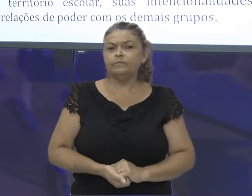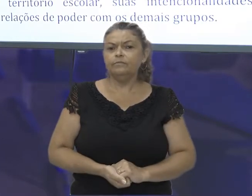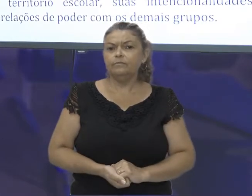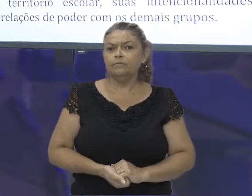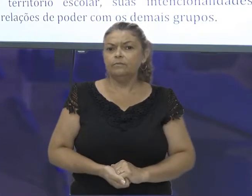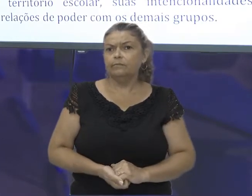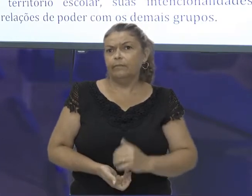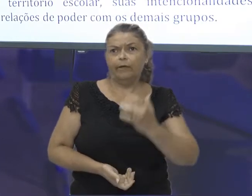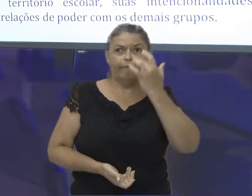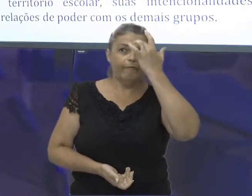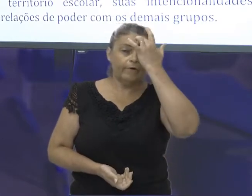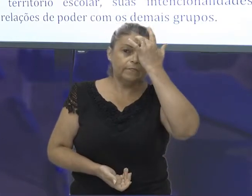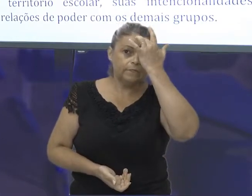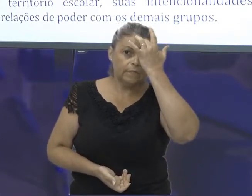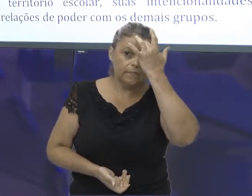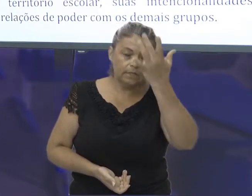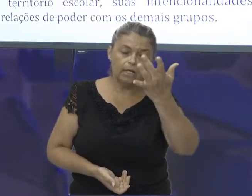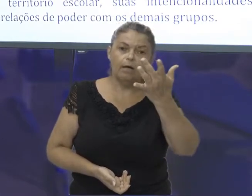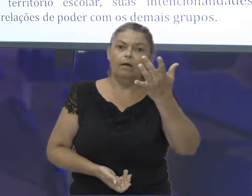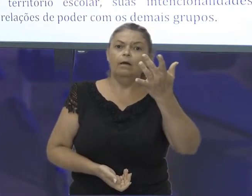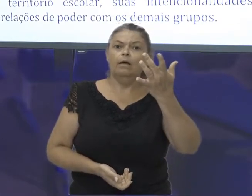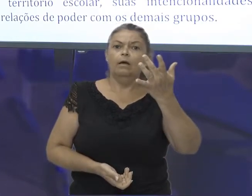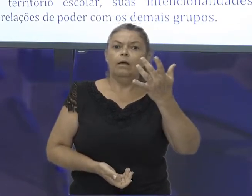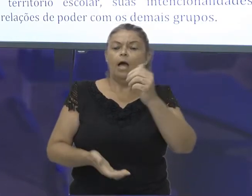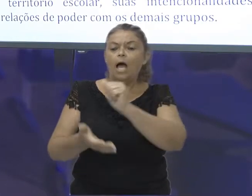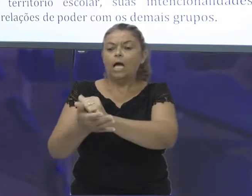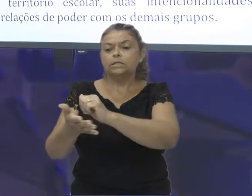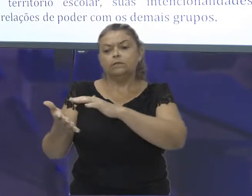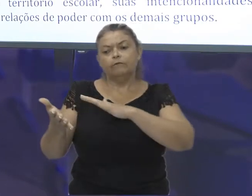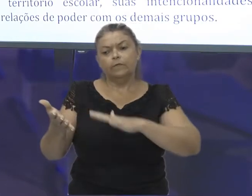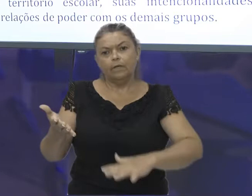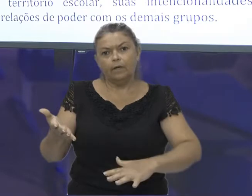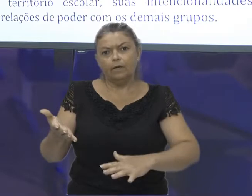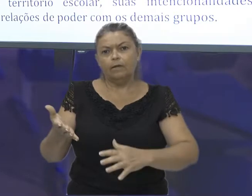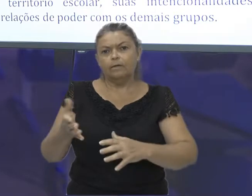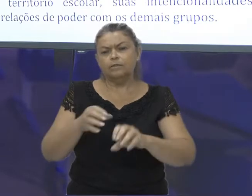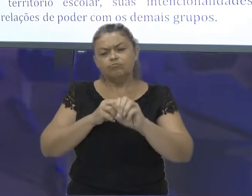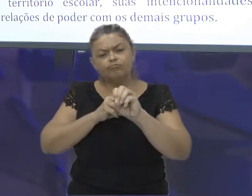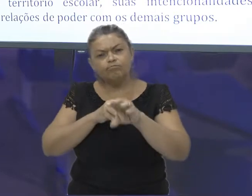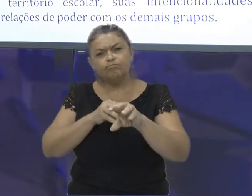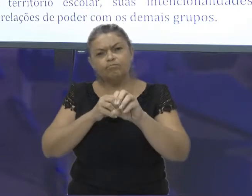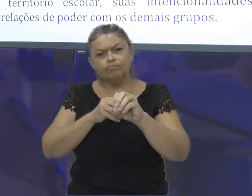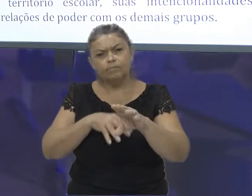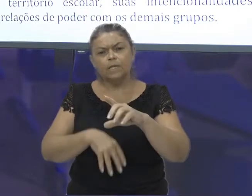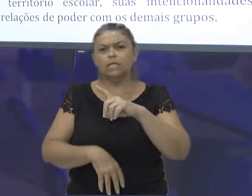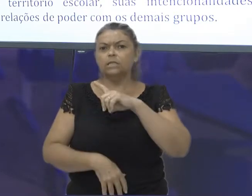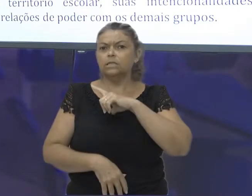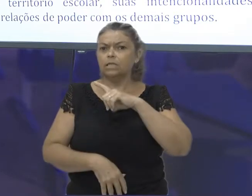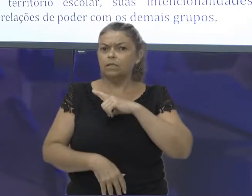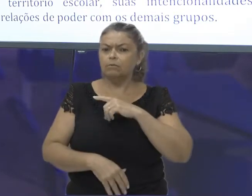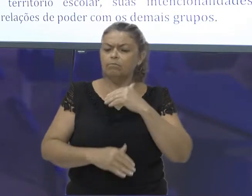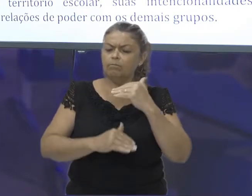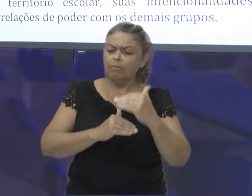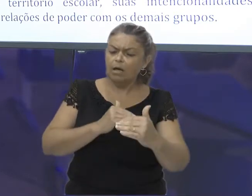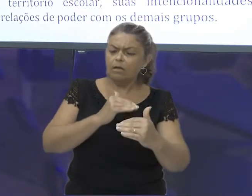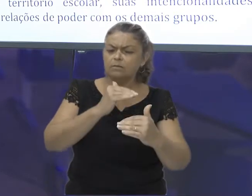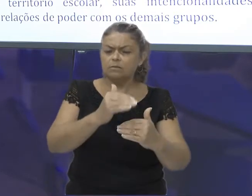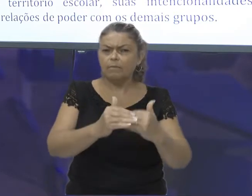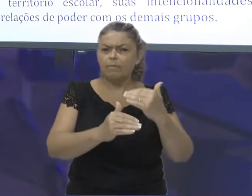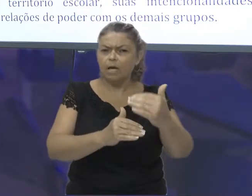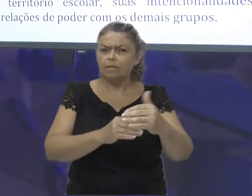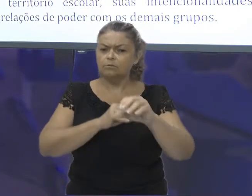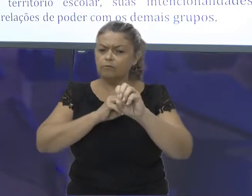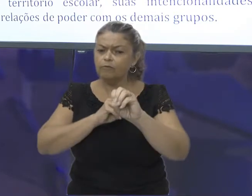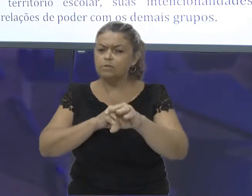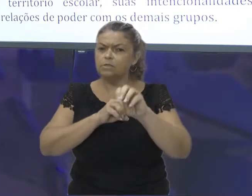Para facilitar o cumprimento dessa tarefa, tem aqui a divisão passo a passo de cada